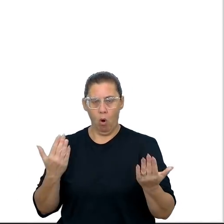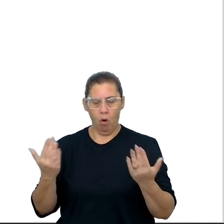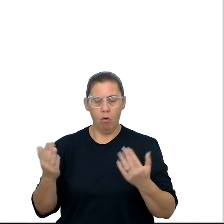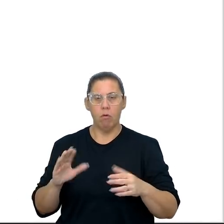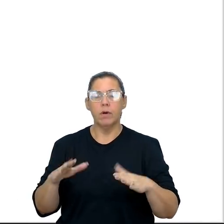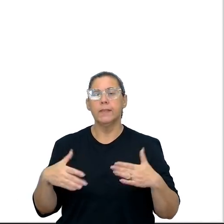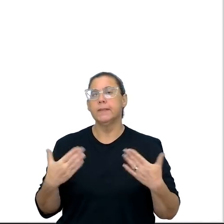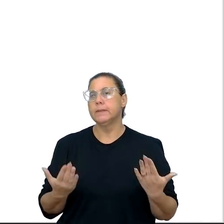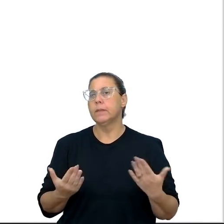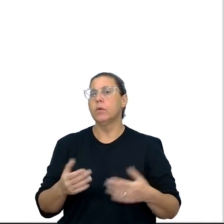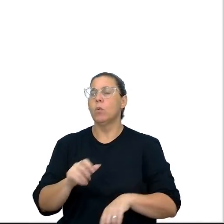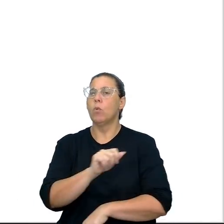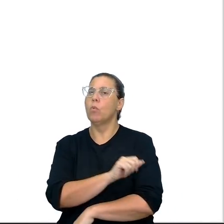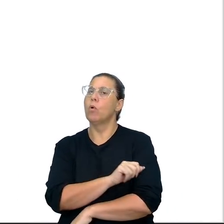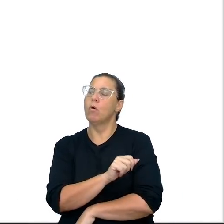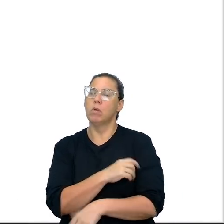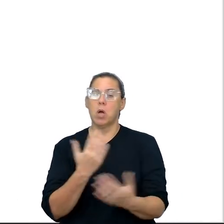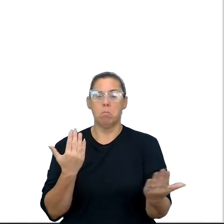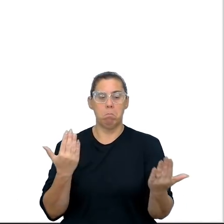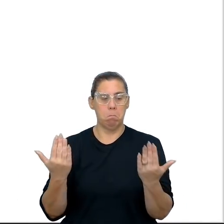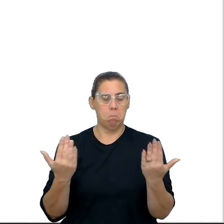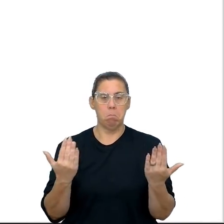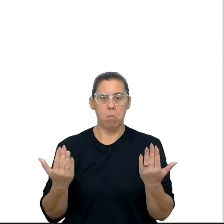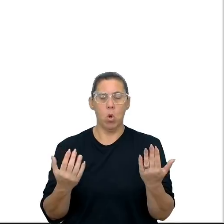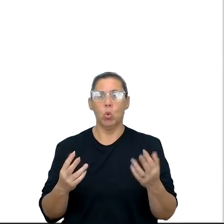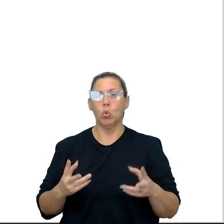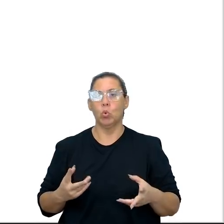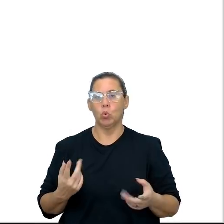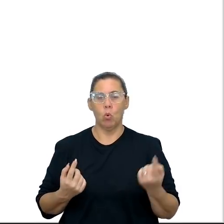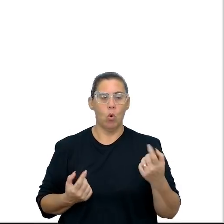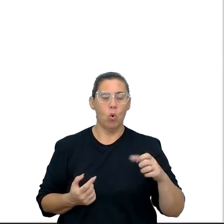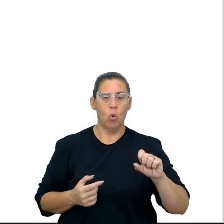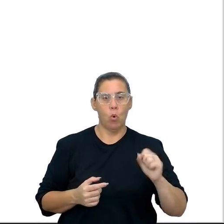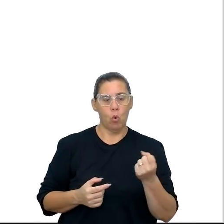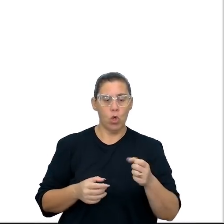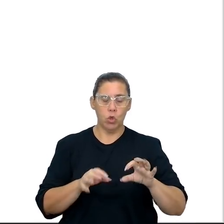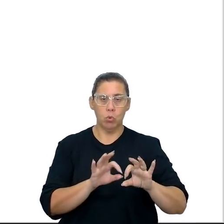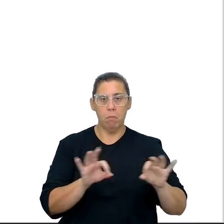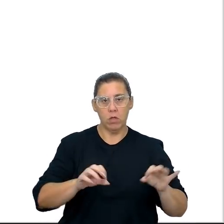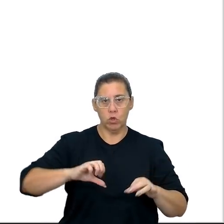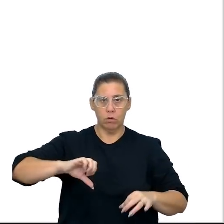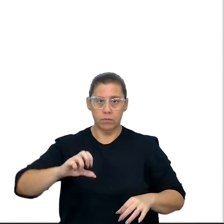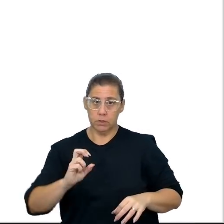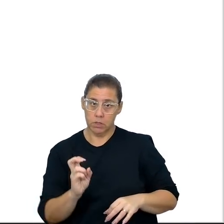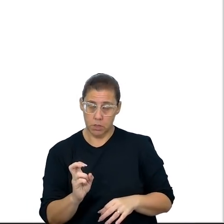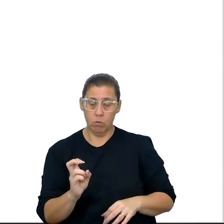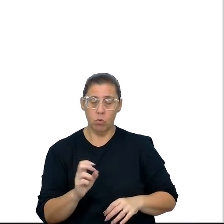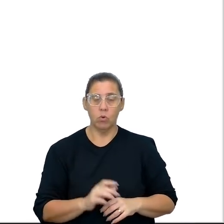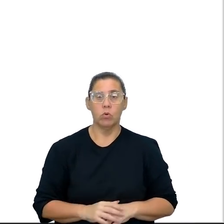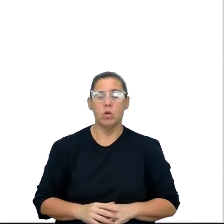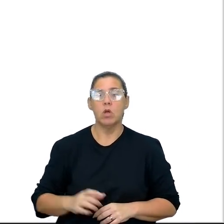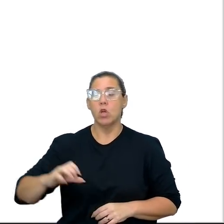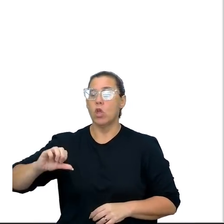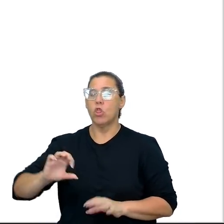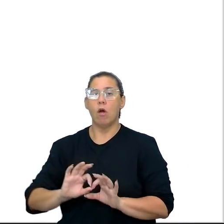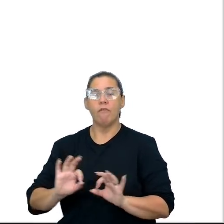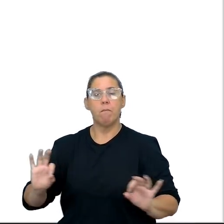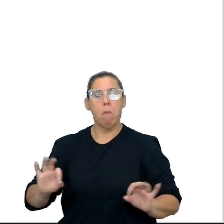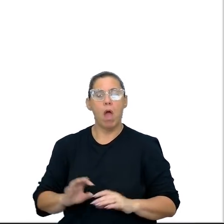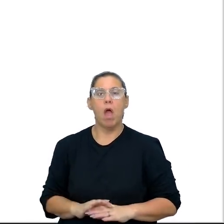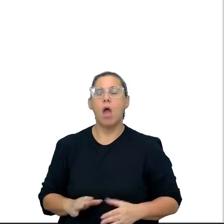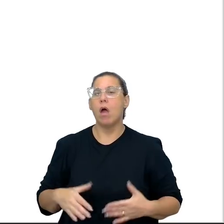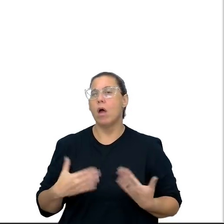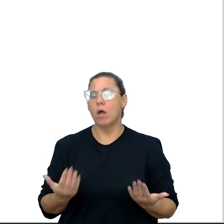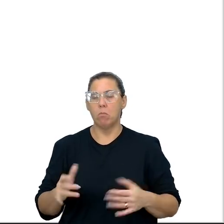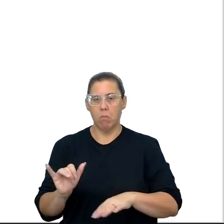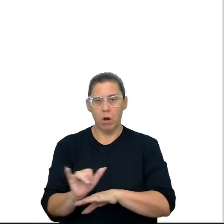caso, os alunos eles devem comparar essas duas marcas, né, 8 metros e 95 centímetros e 9 metros. Então, entre